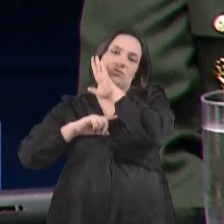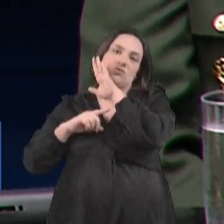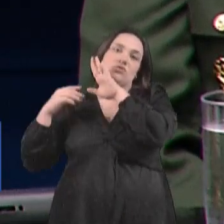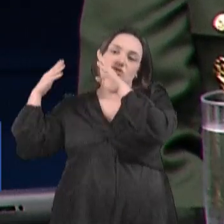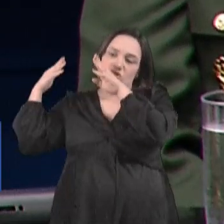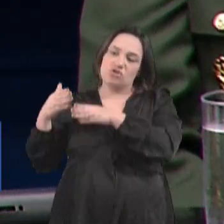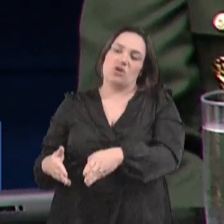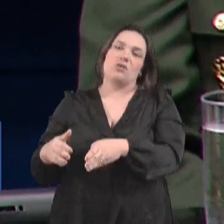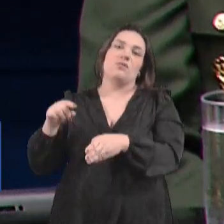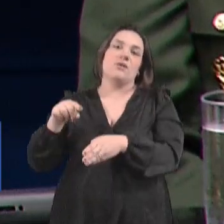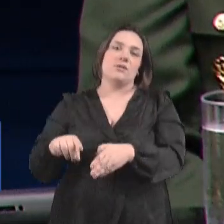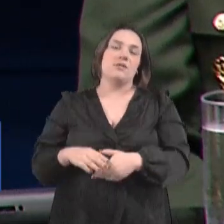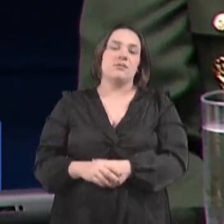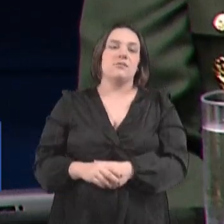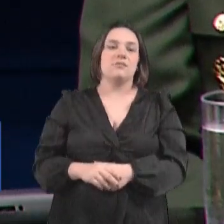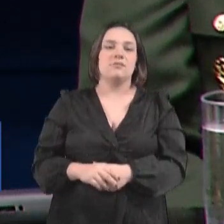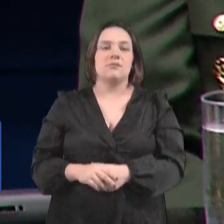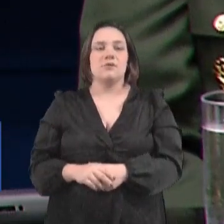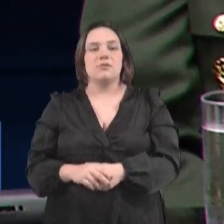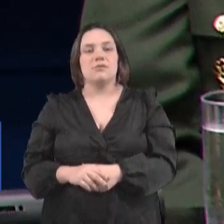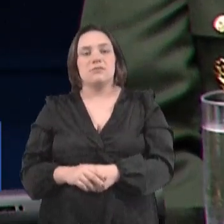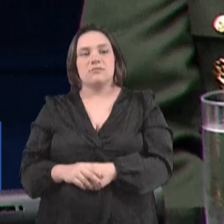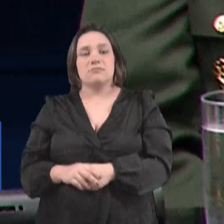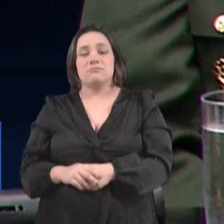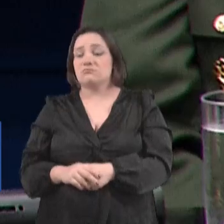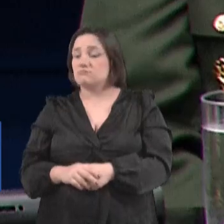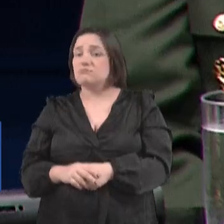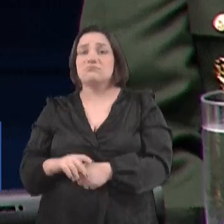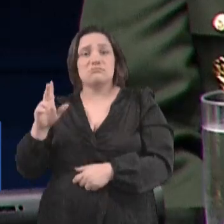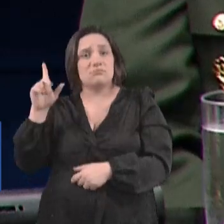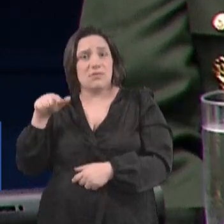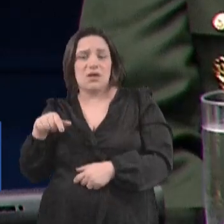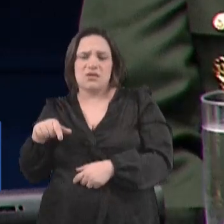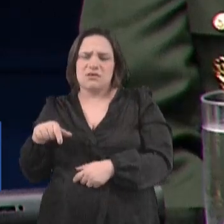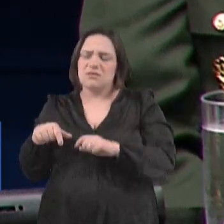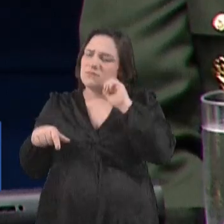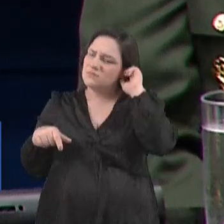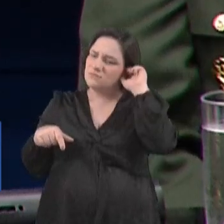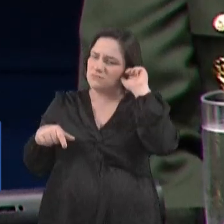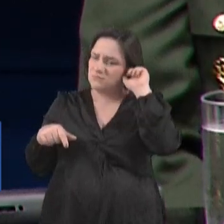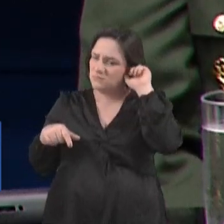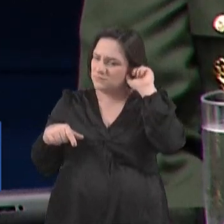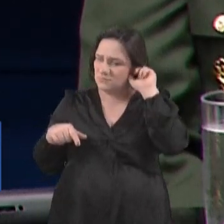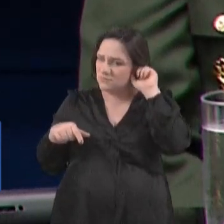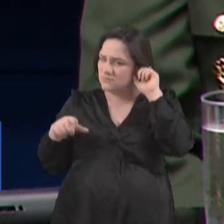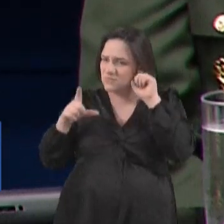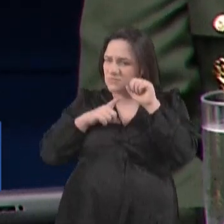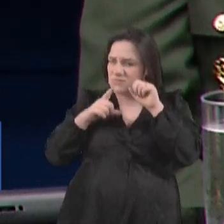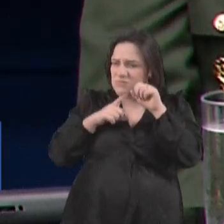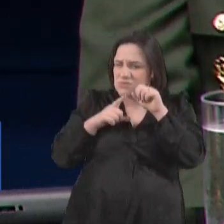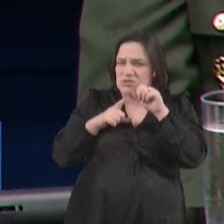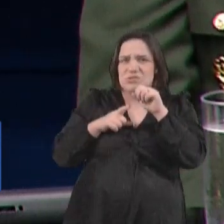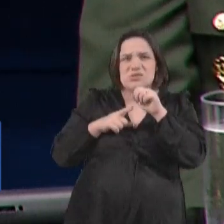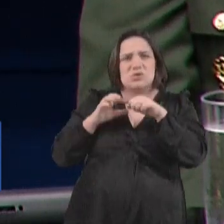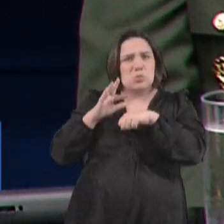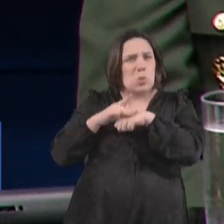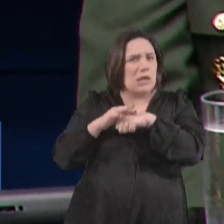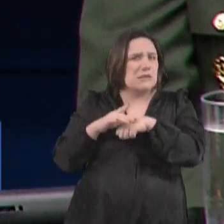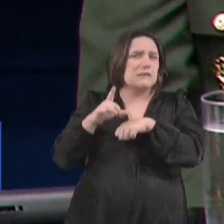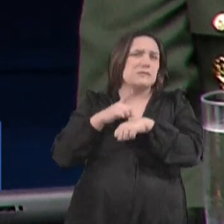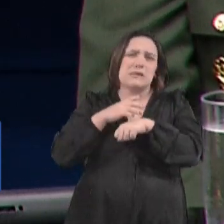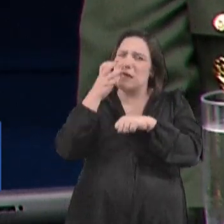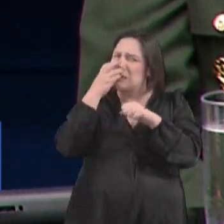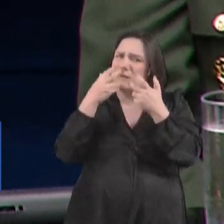essa terra, descendo por rios, abrindo picadas, enfrentando